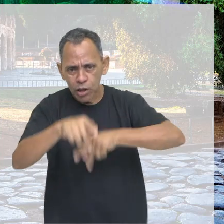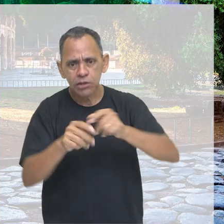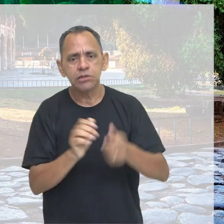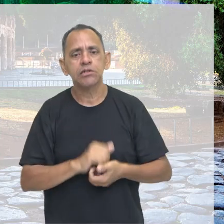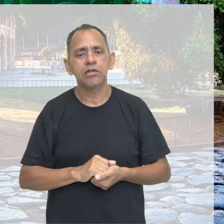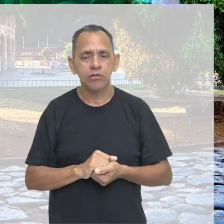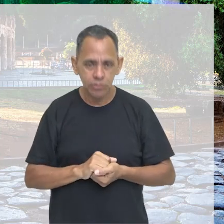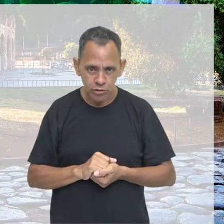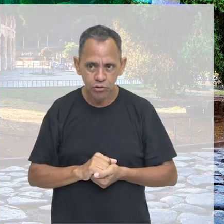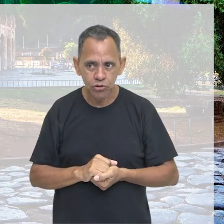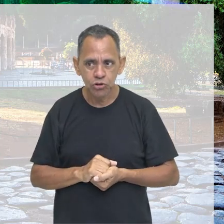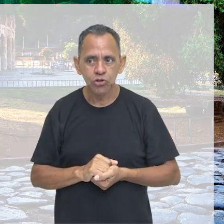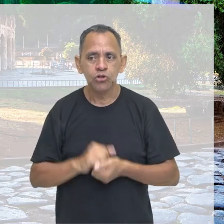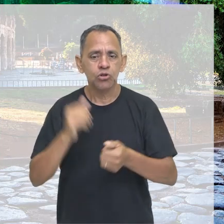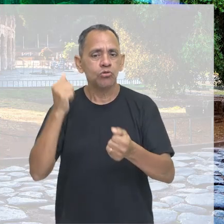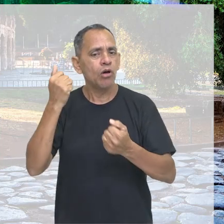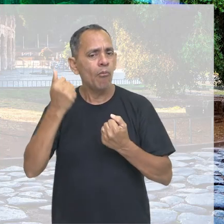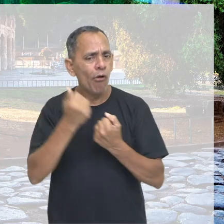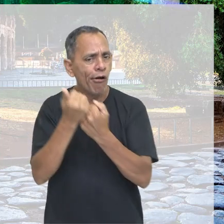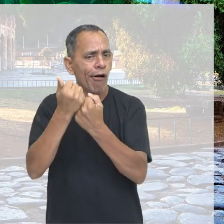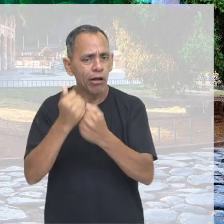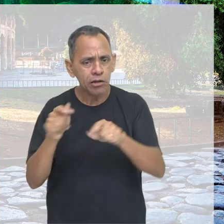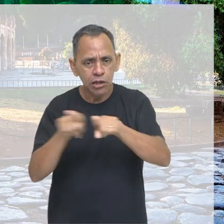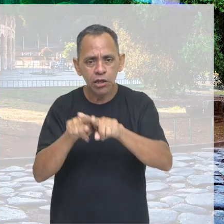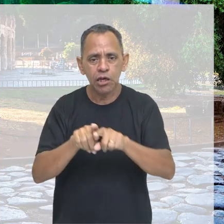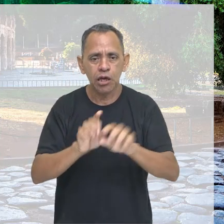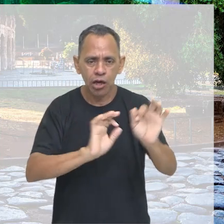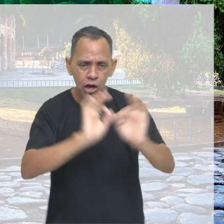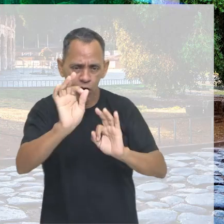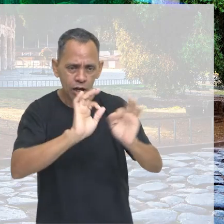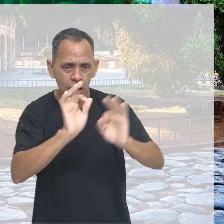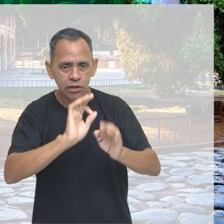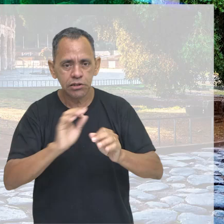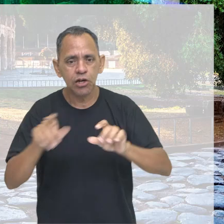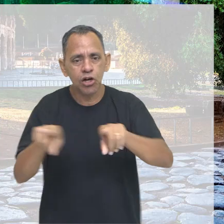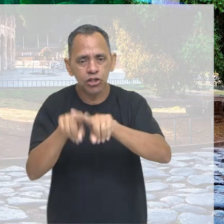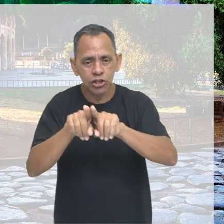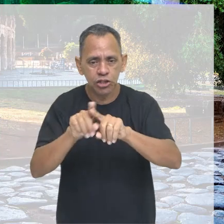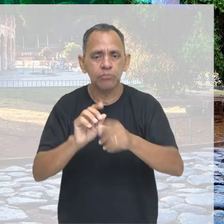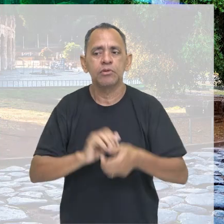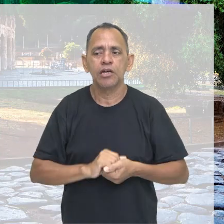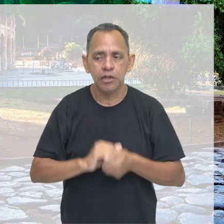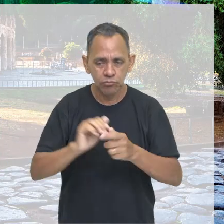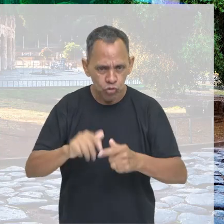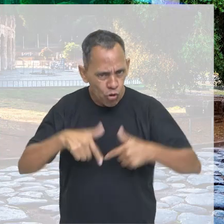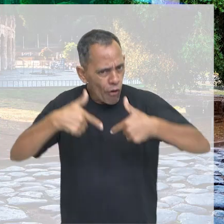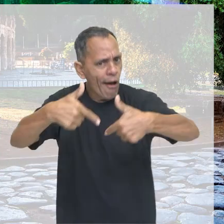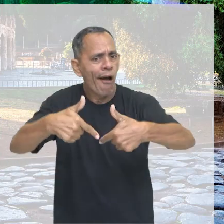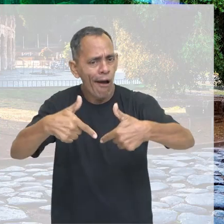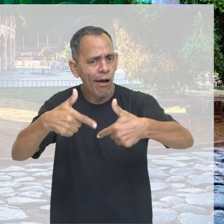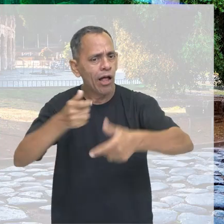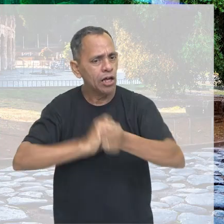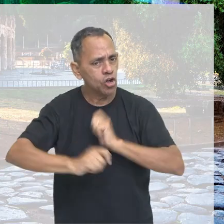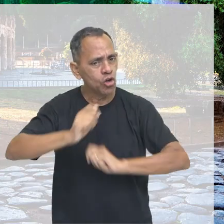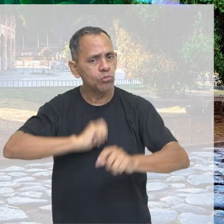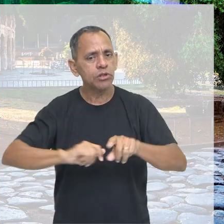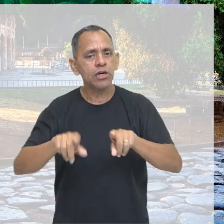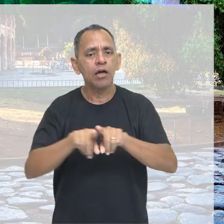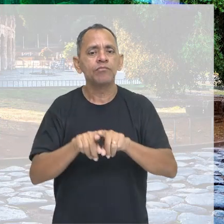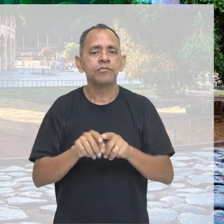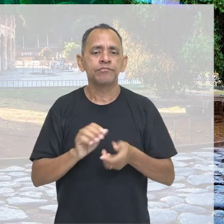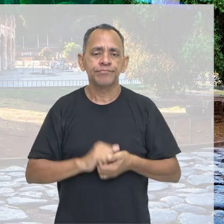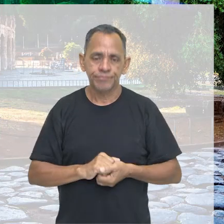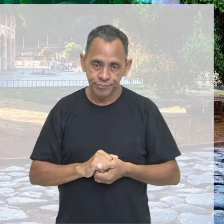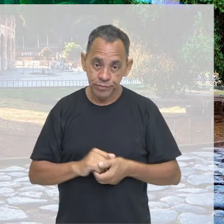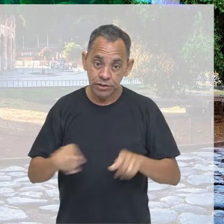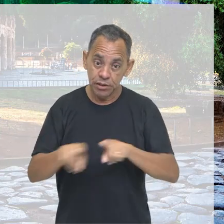a grandeza da Itália e também a prosperidade econômica. O que eles queriam fazer nesse momento? Queriam aumentar a moral